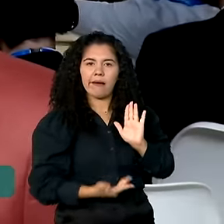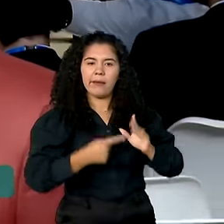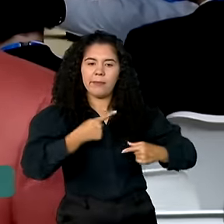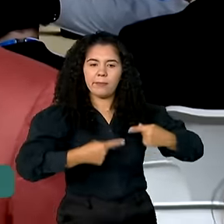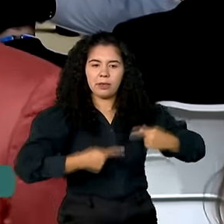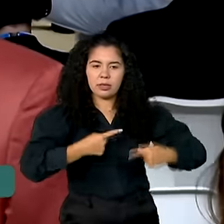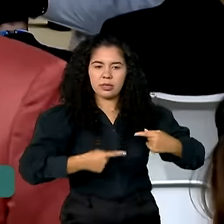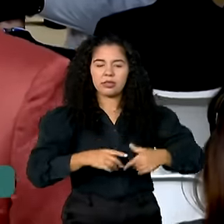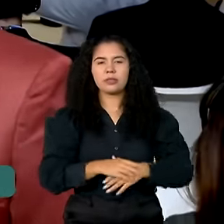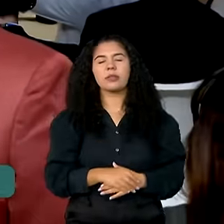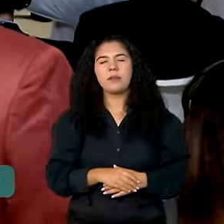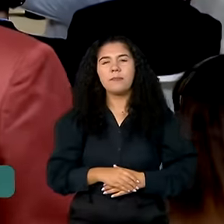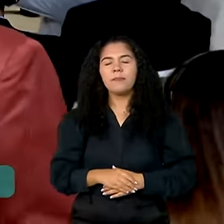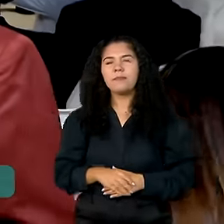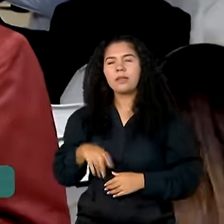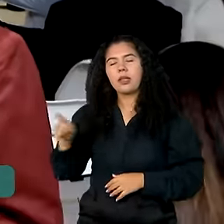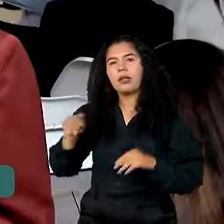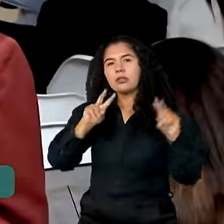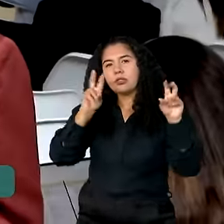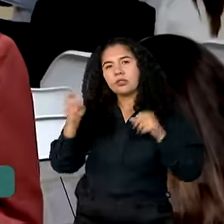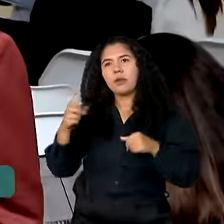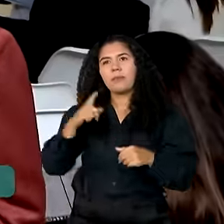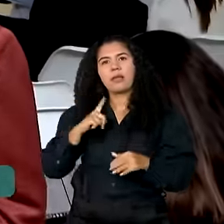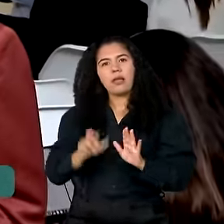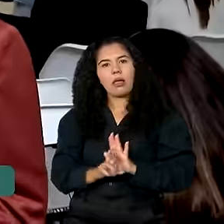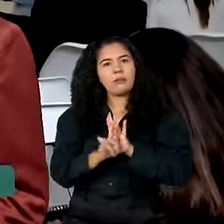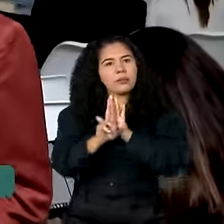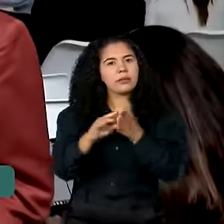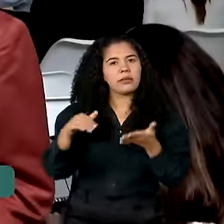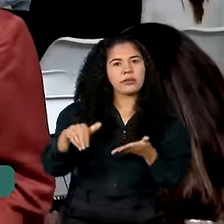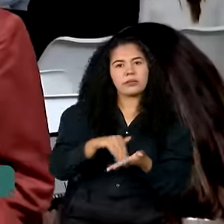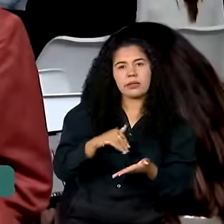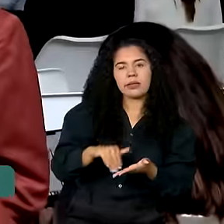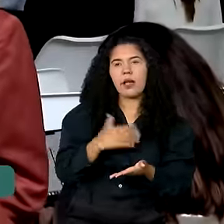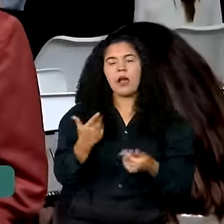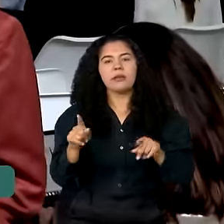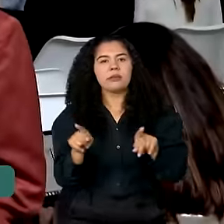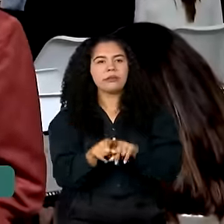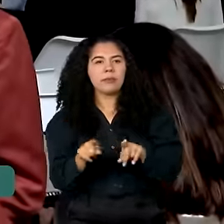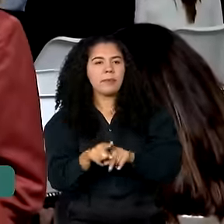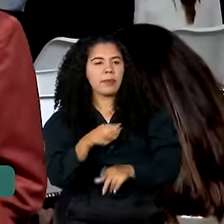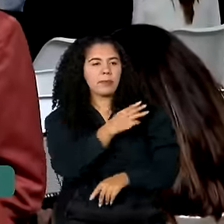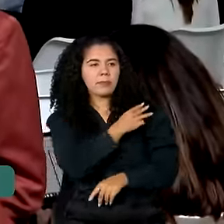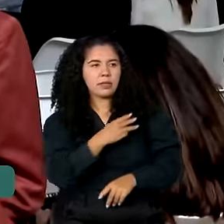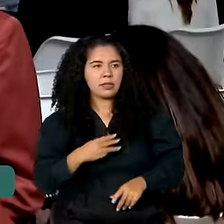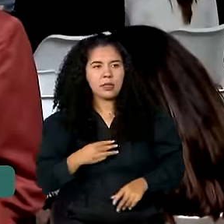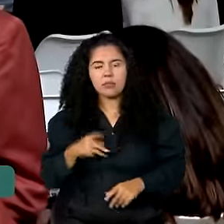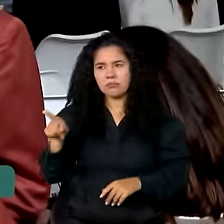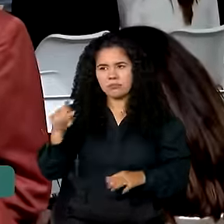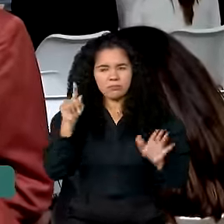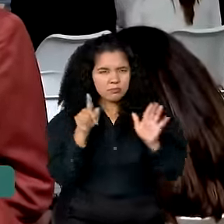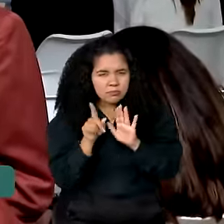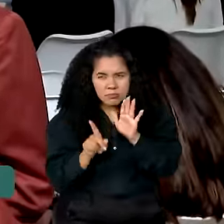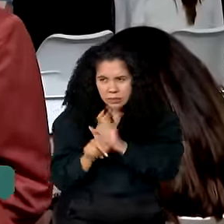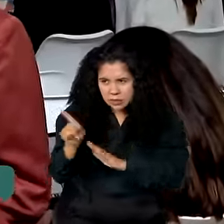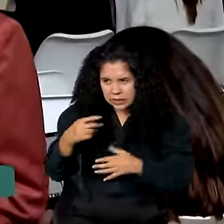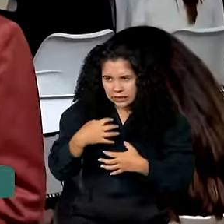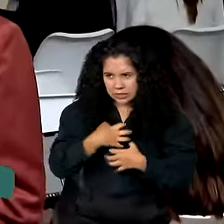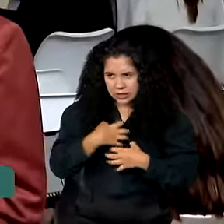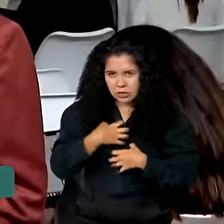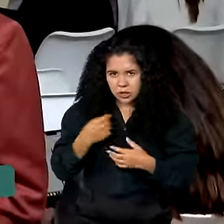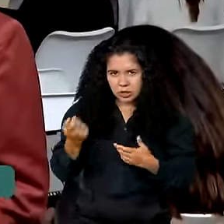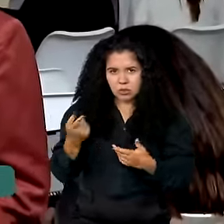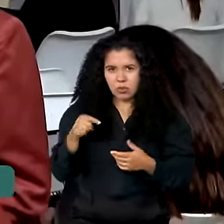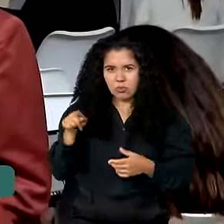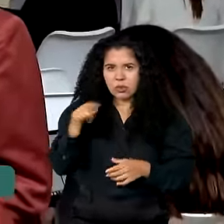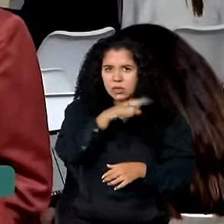Pavilhão Brasil, que passaram ministros, secretários, consegue aproximar você? Você se sentiu ouvida? O que você achou